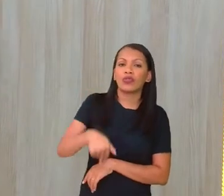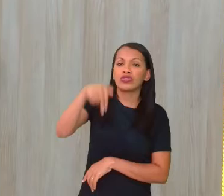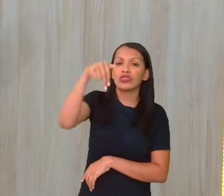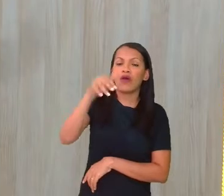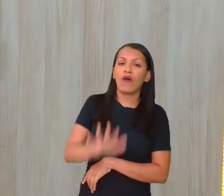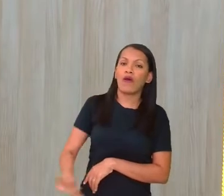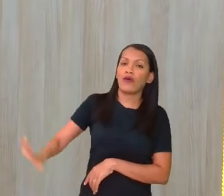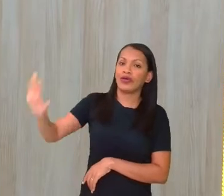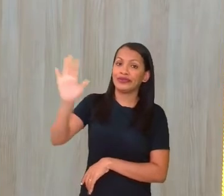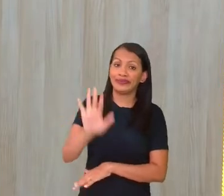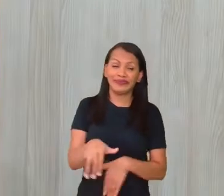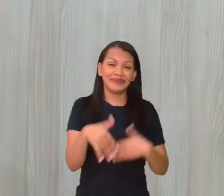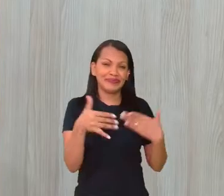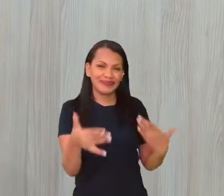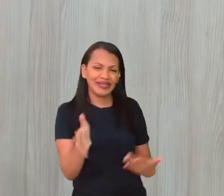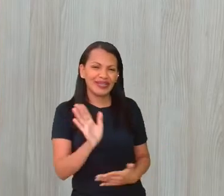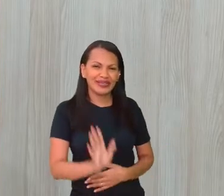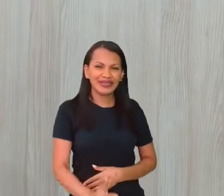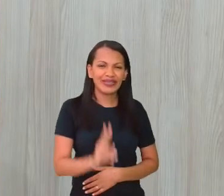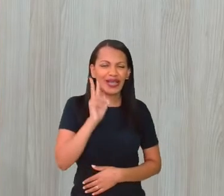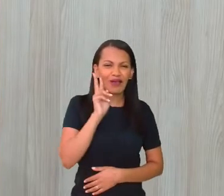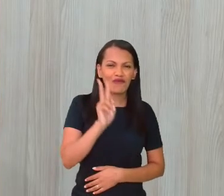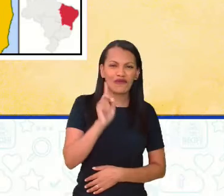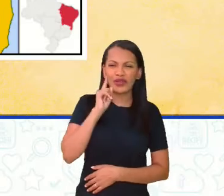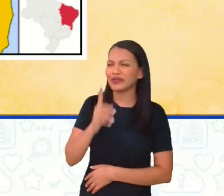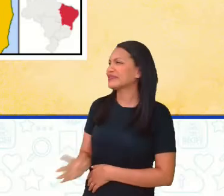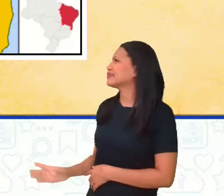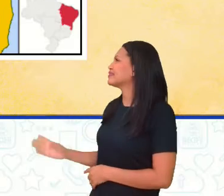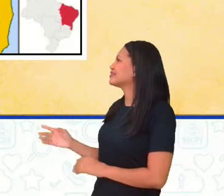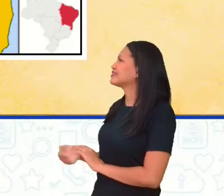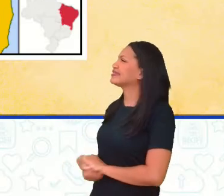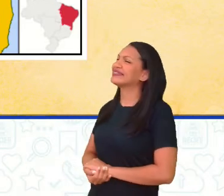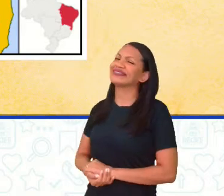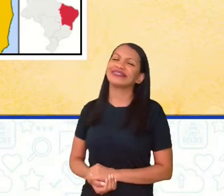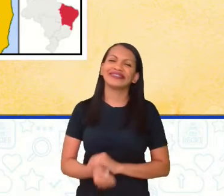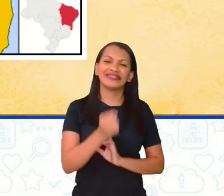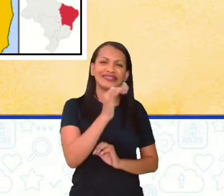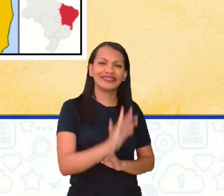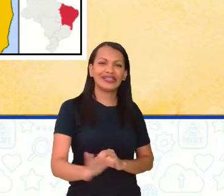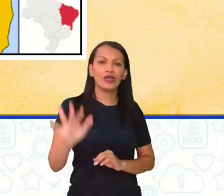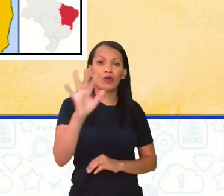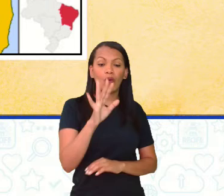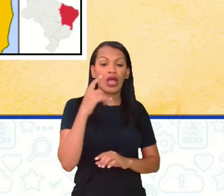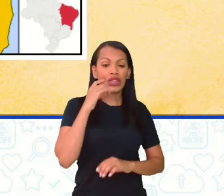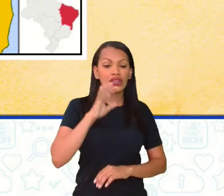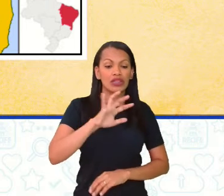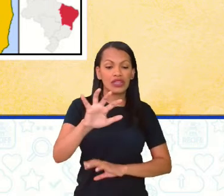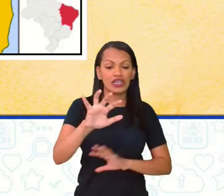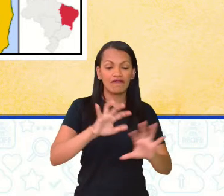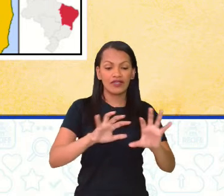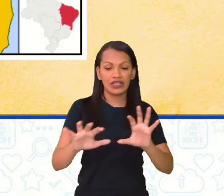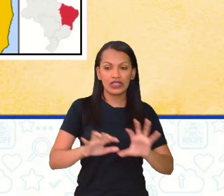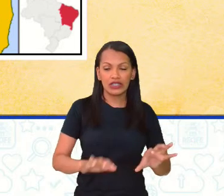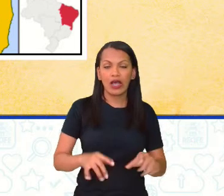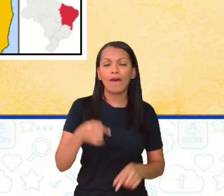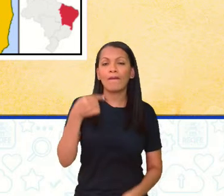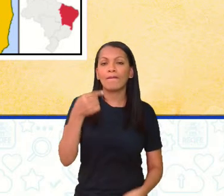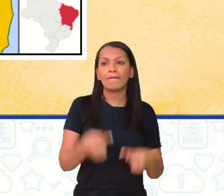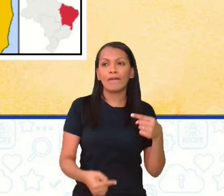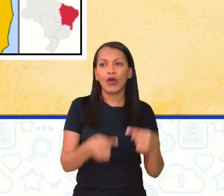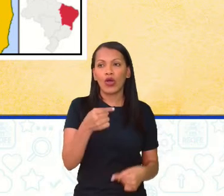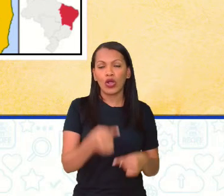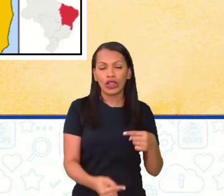Nordeste. Eita, olha aí, a gente já pega na imagem, né, a tradicional divisão política, né? Que demarca